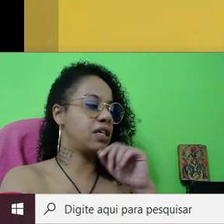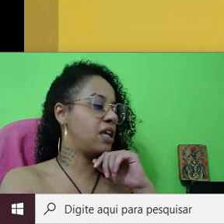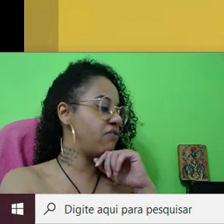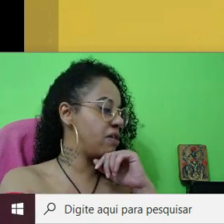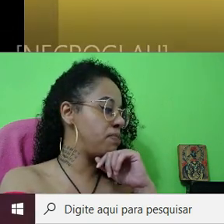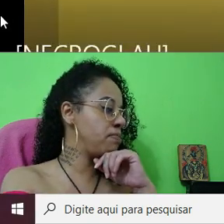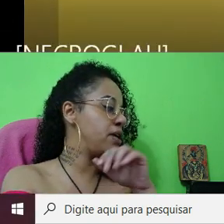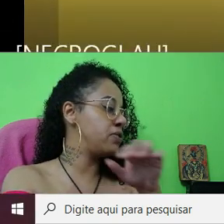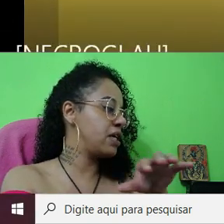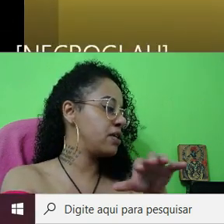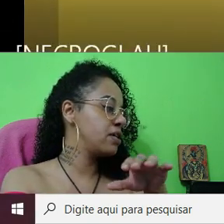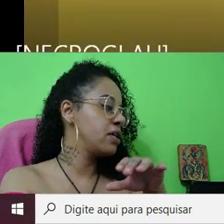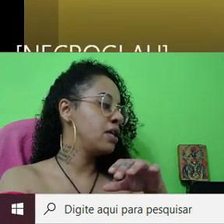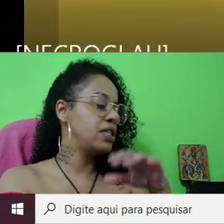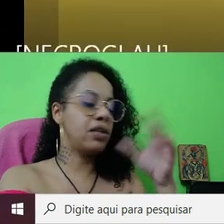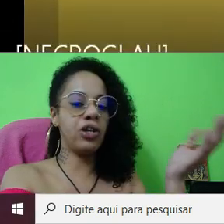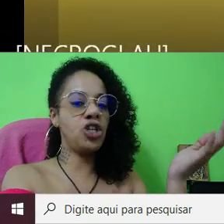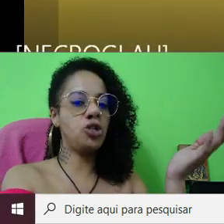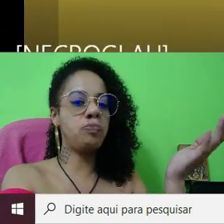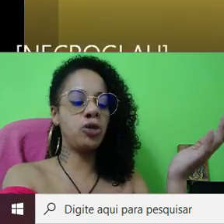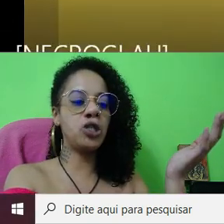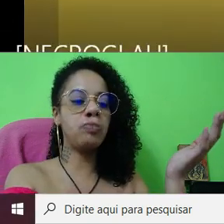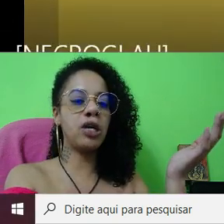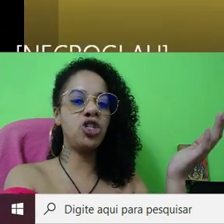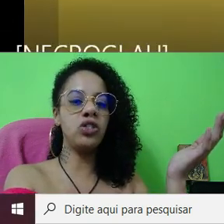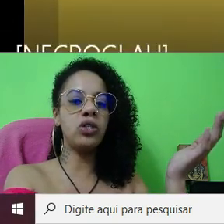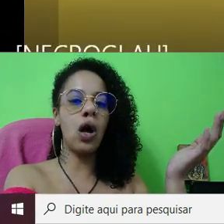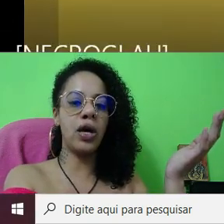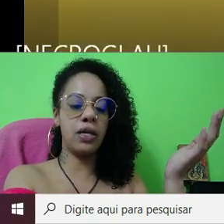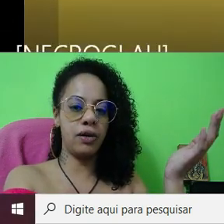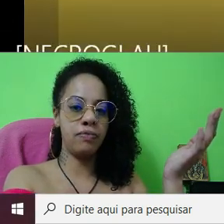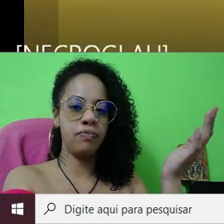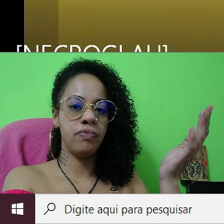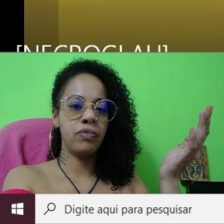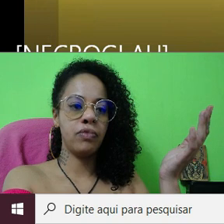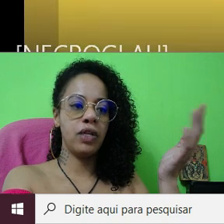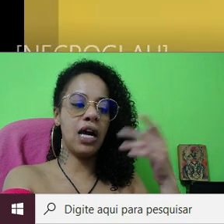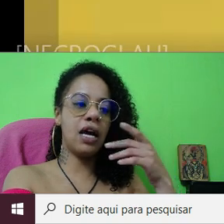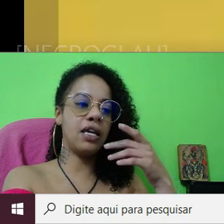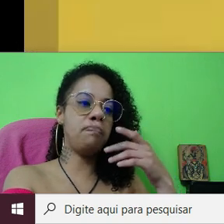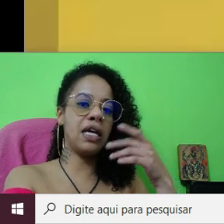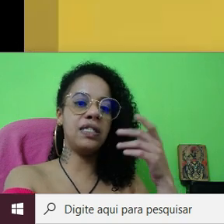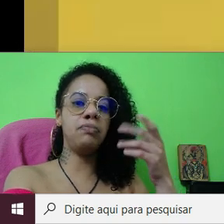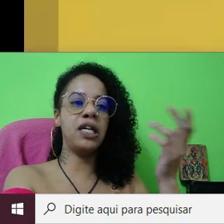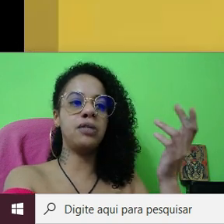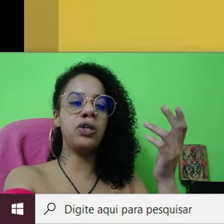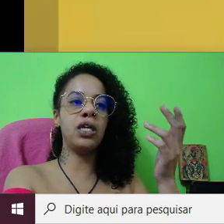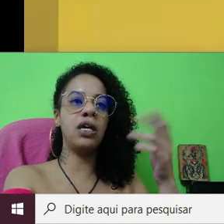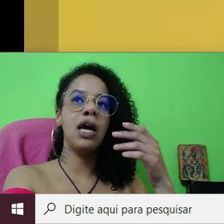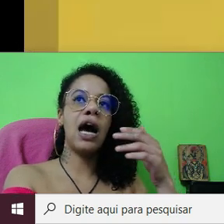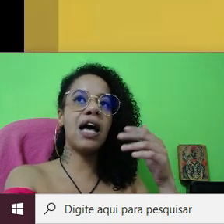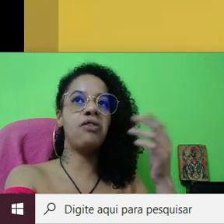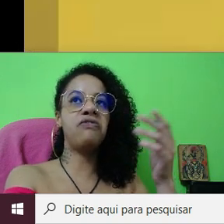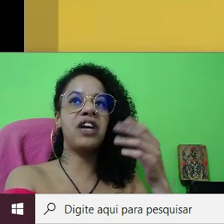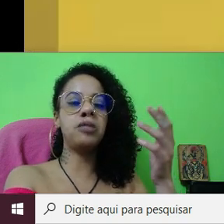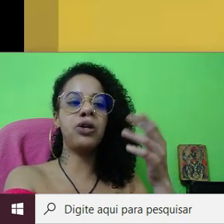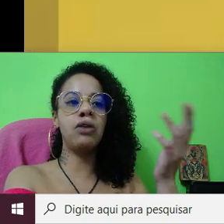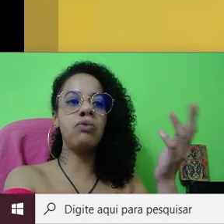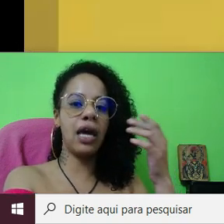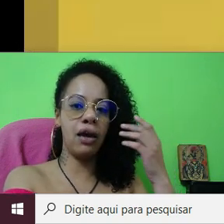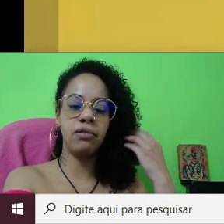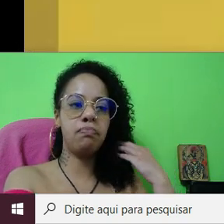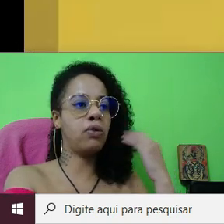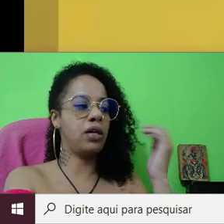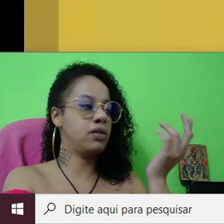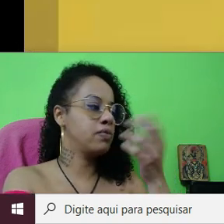e a galinha Quem vem primeiro né senão a gente perde a perspectiva histórica E aí parece mesmo que ah não